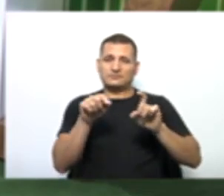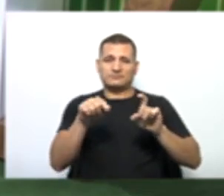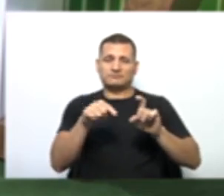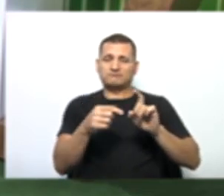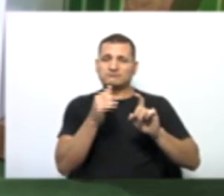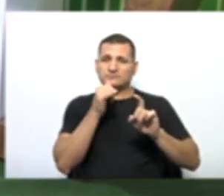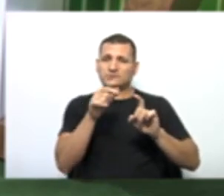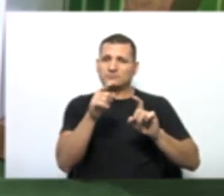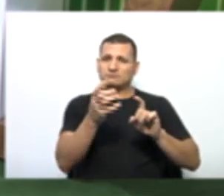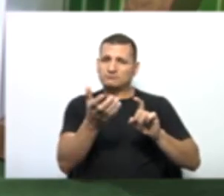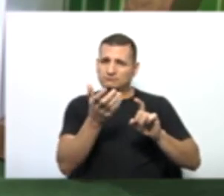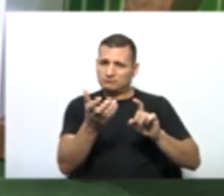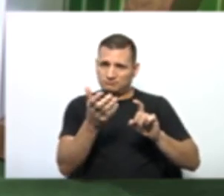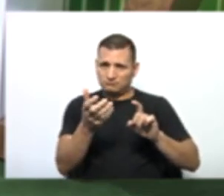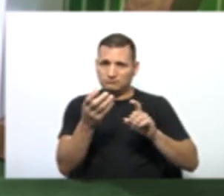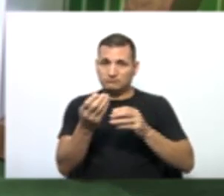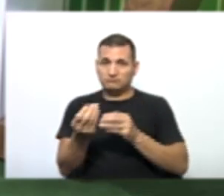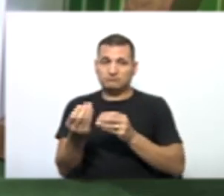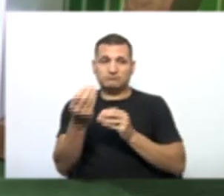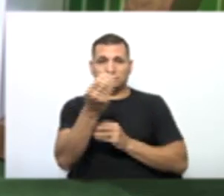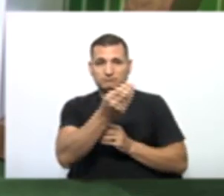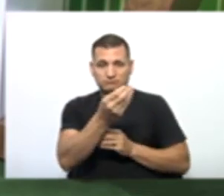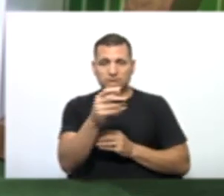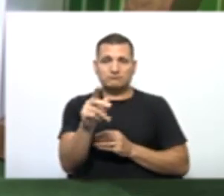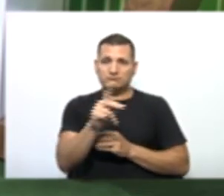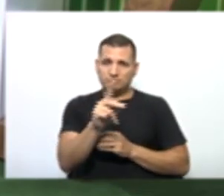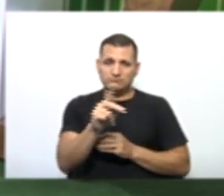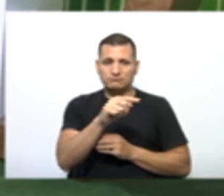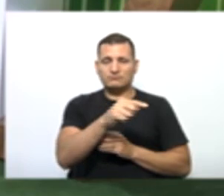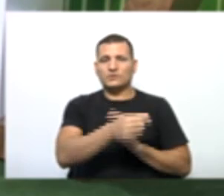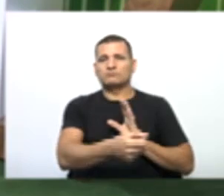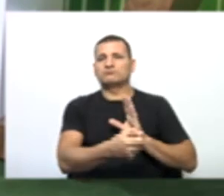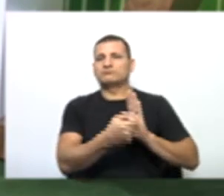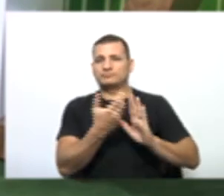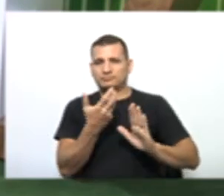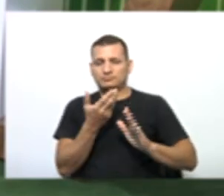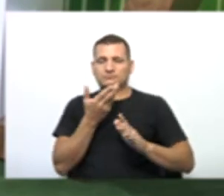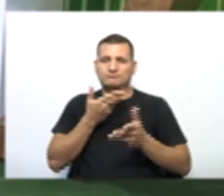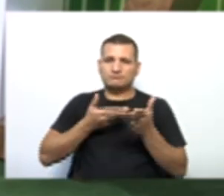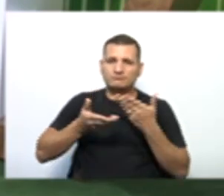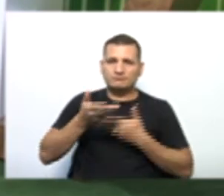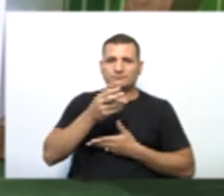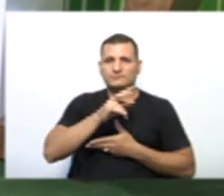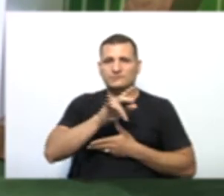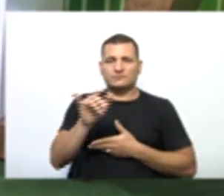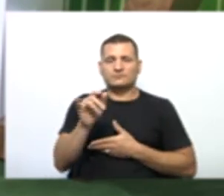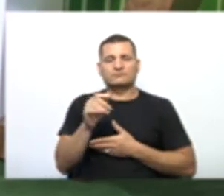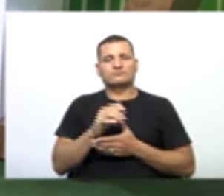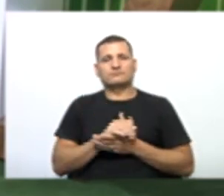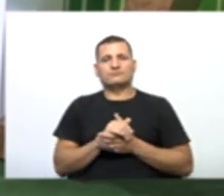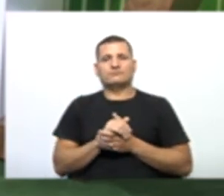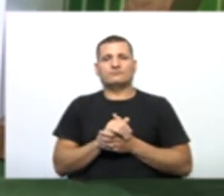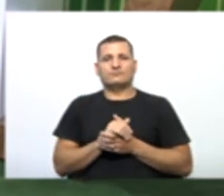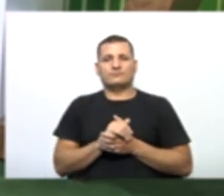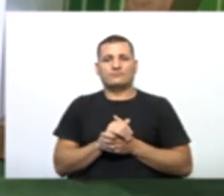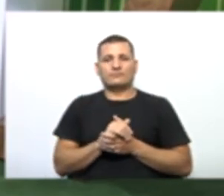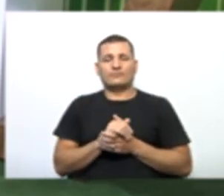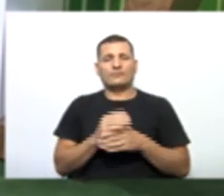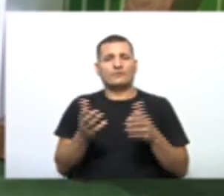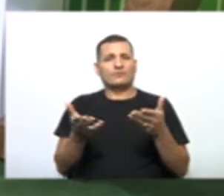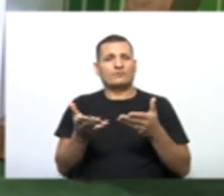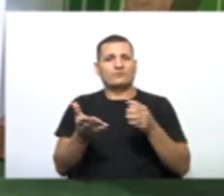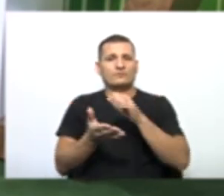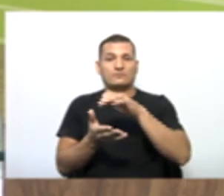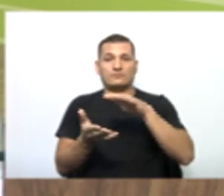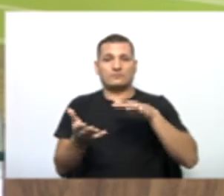então, passar para o professor presencial a participação, a interação, a gente vai estar aqui a todo momento com eles, acompanhando, né? E a atividade de hoje estava